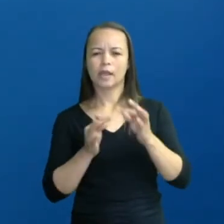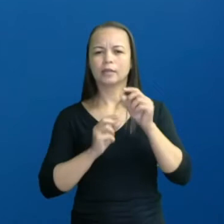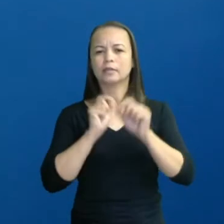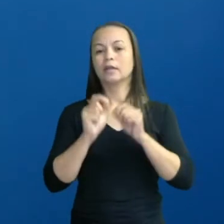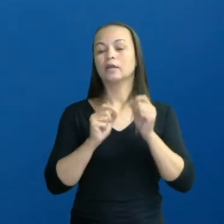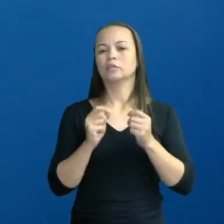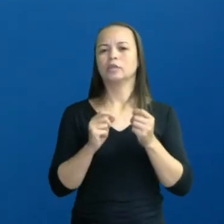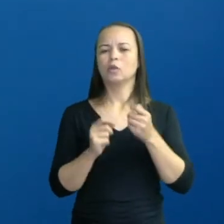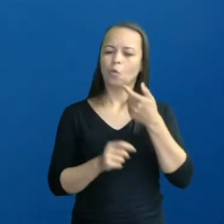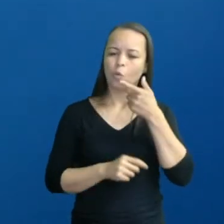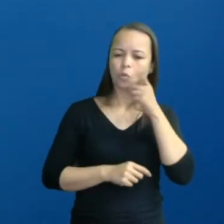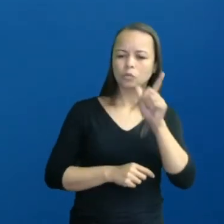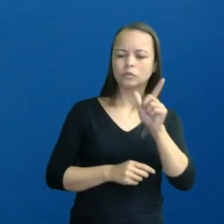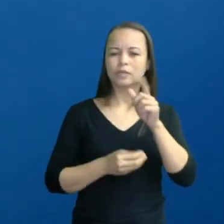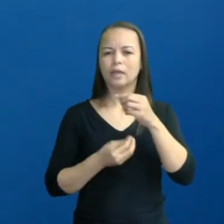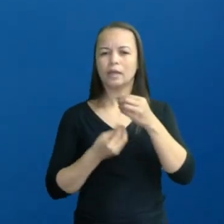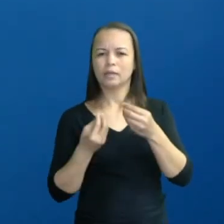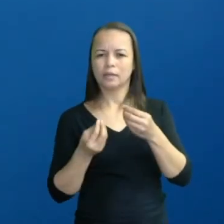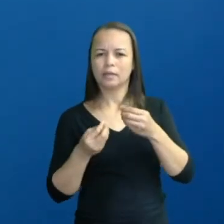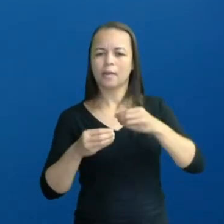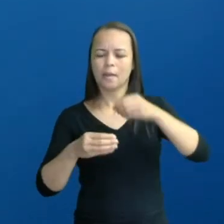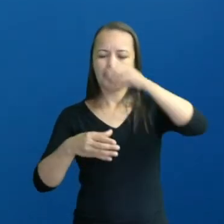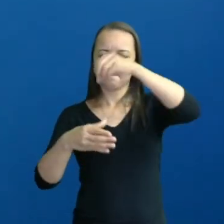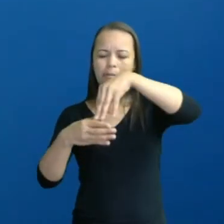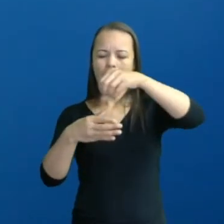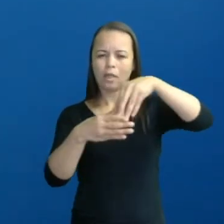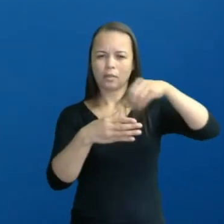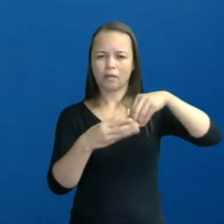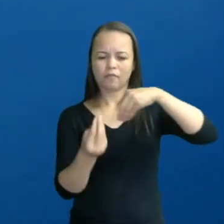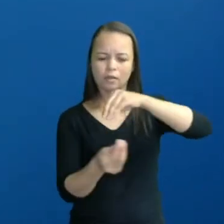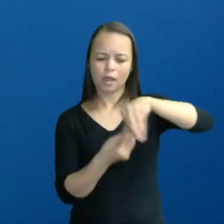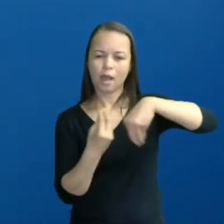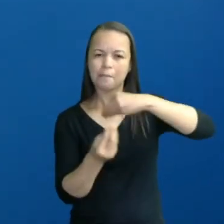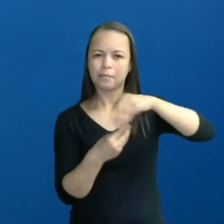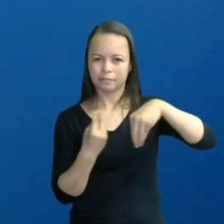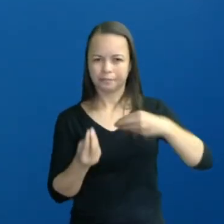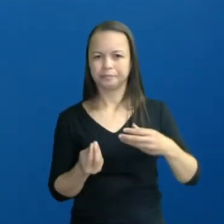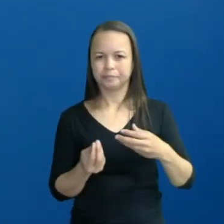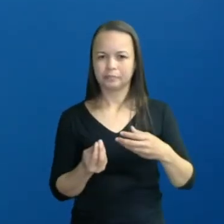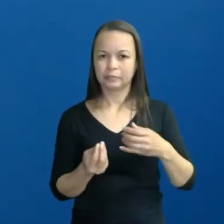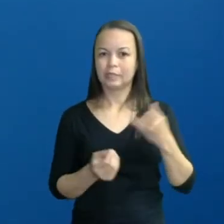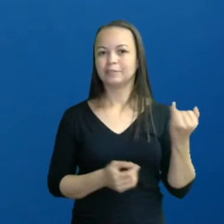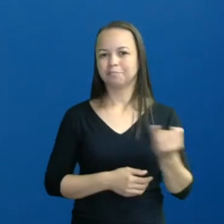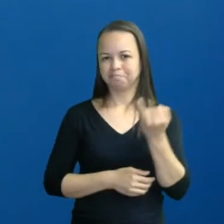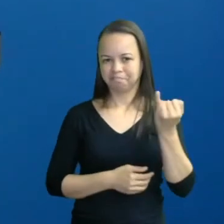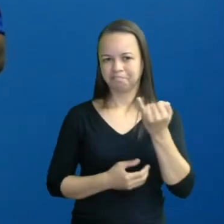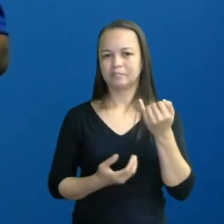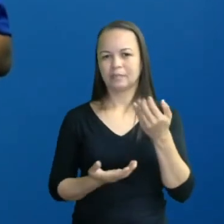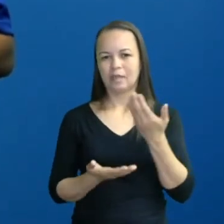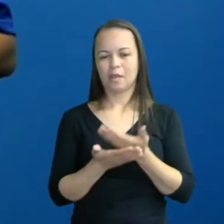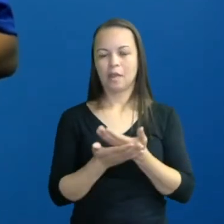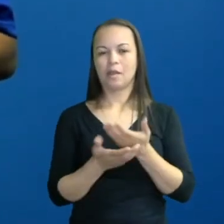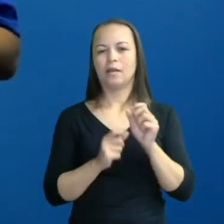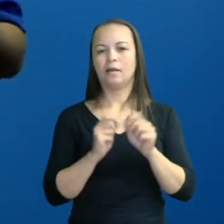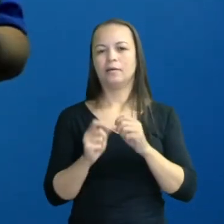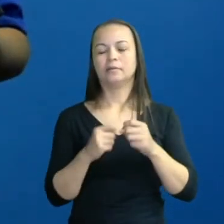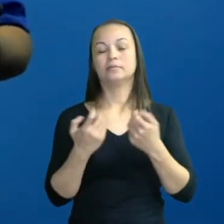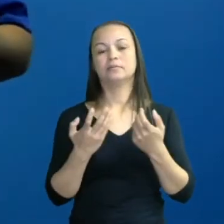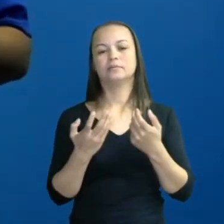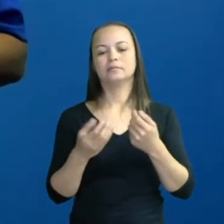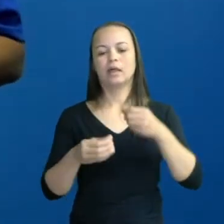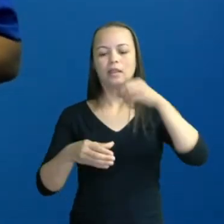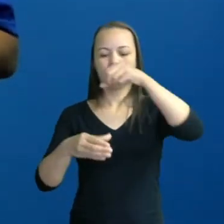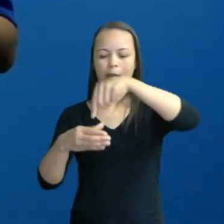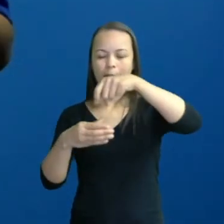sim plantar em solo arenoso. Fazem a mistura, por isso a importância de estudar, não é? E aí conseguem sim